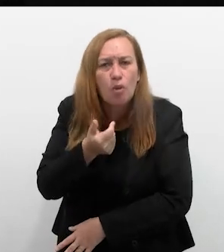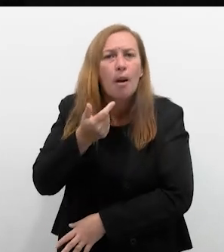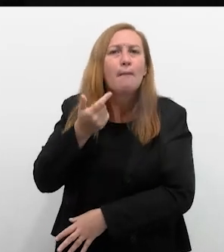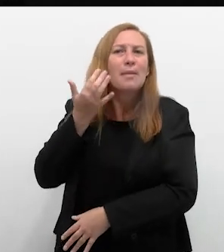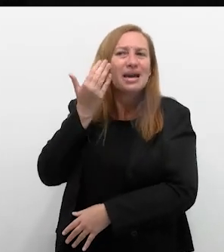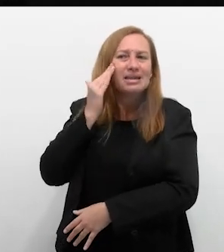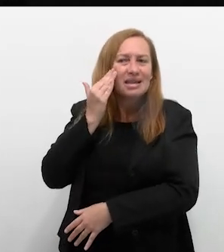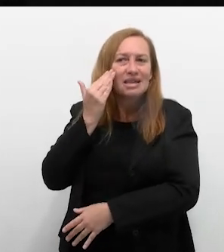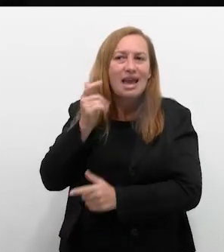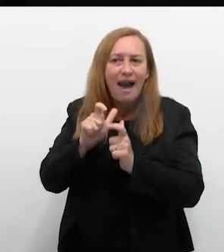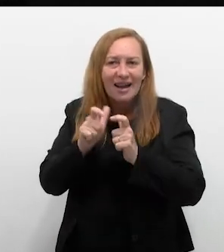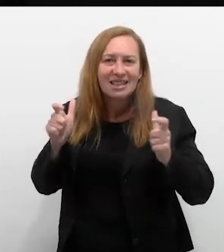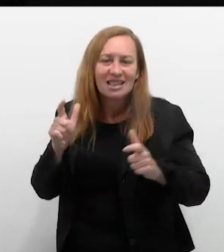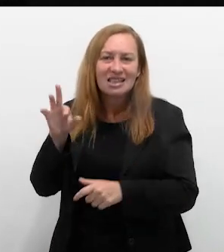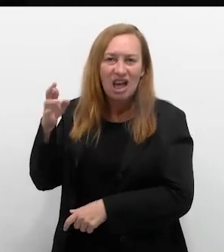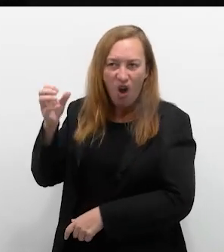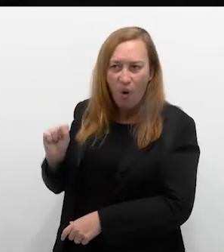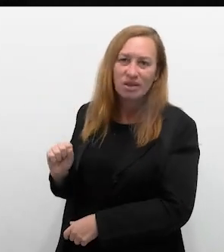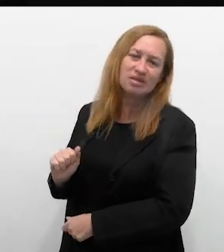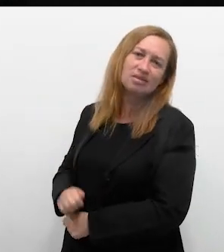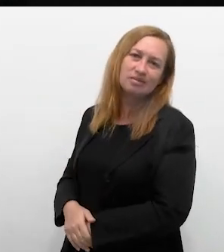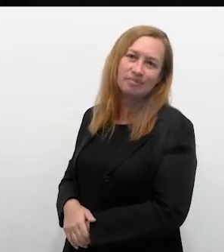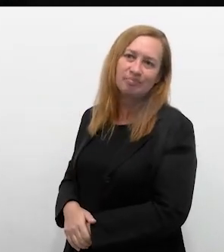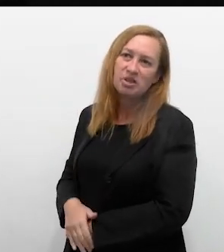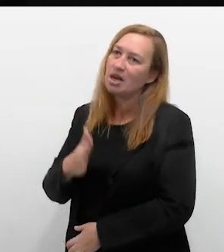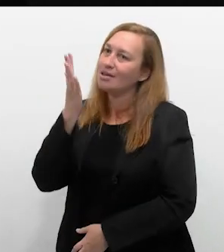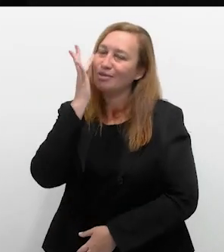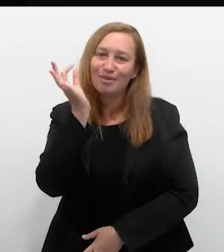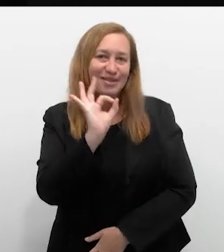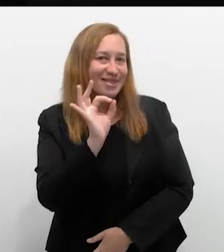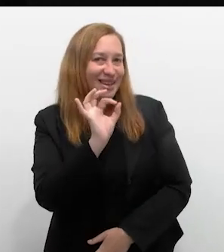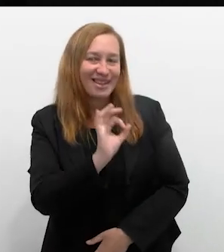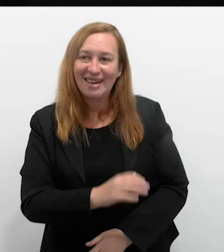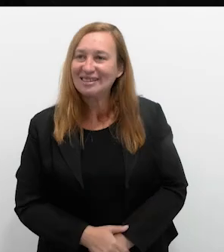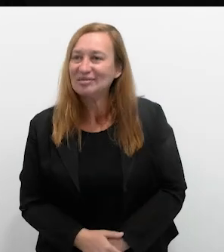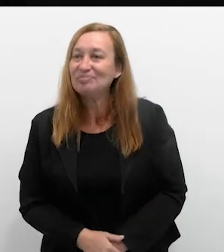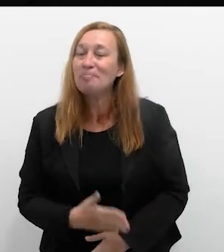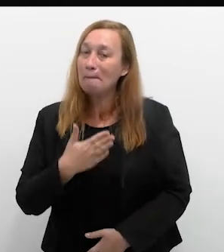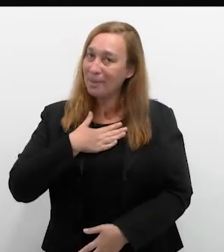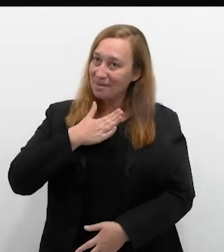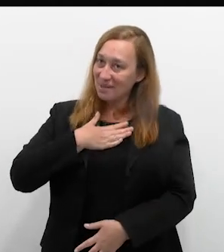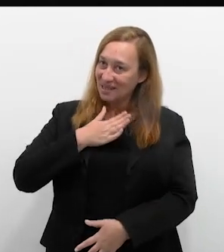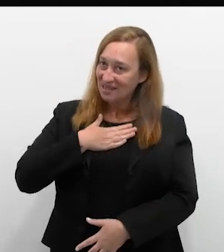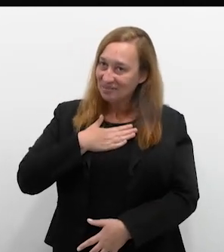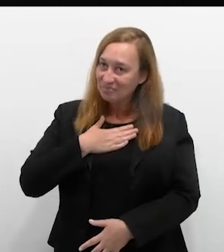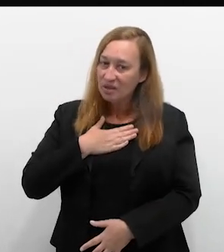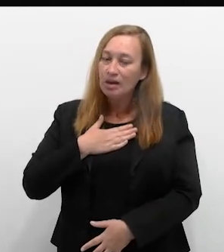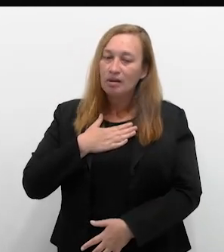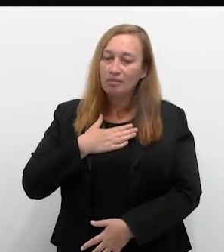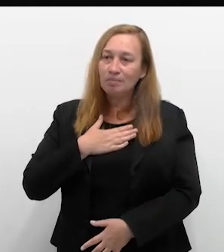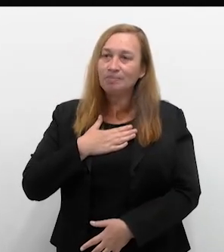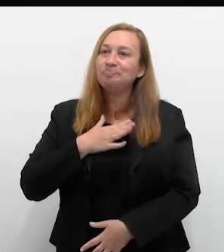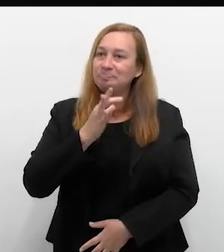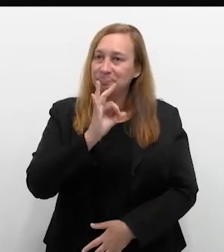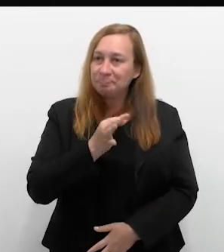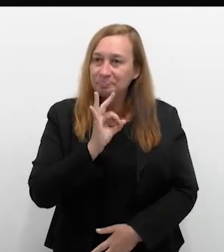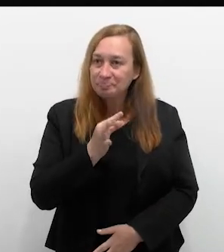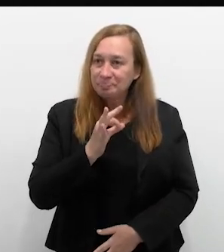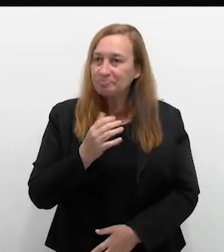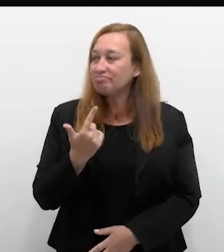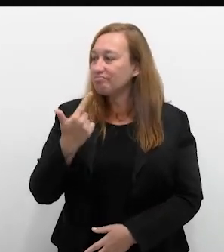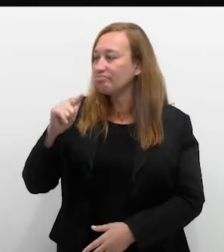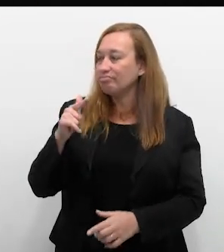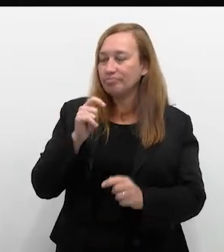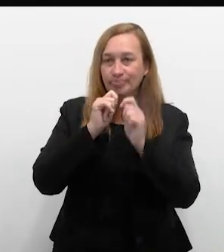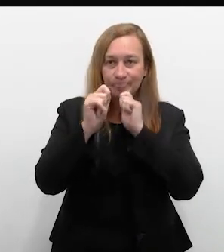Rio, demorou um pouco para entender a dimensão da Rosa Magalhães? Eu acho que não entende ainda. Para mim, Concordo e com eu você. falei